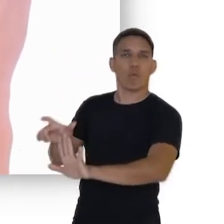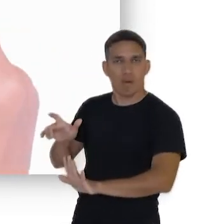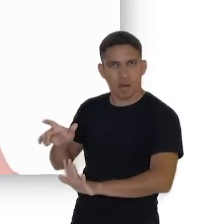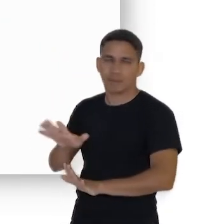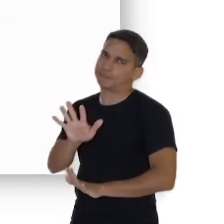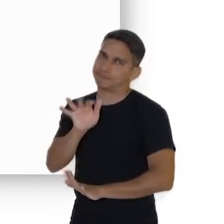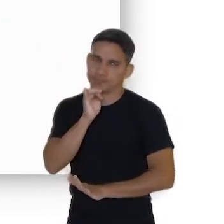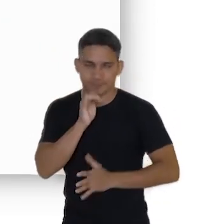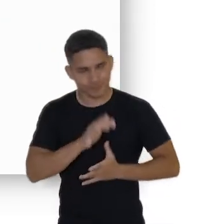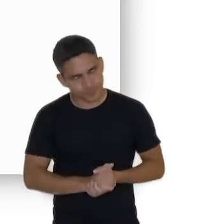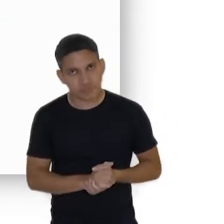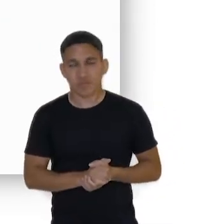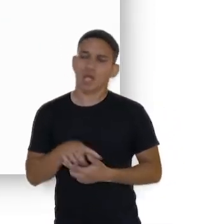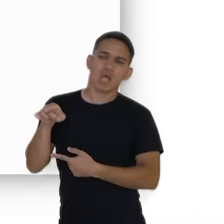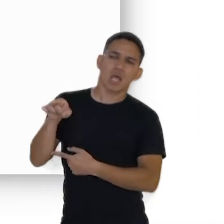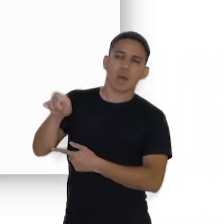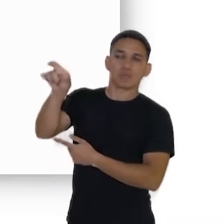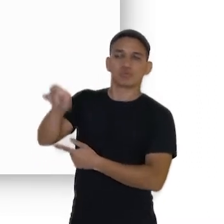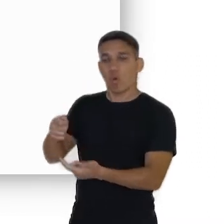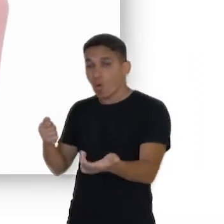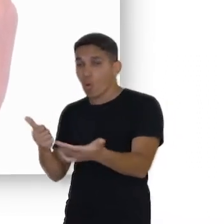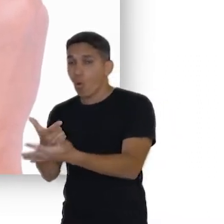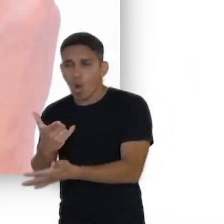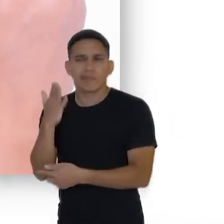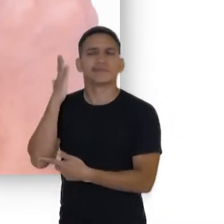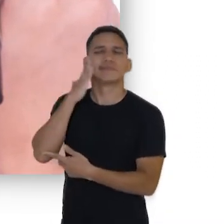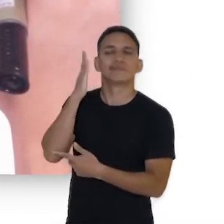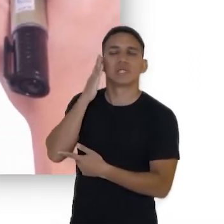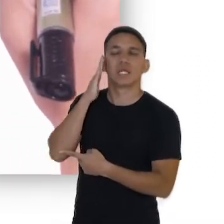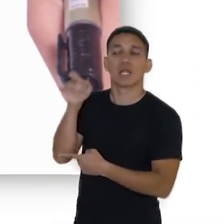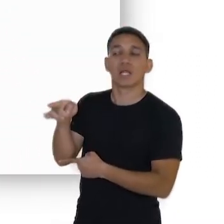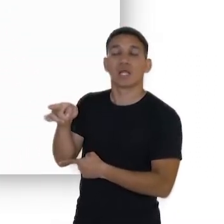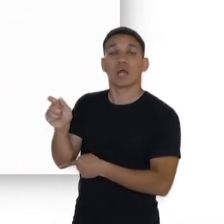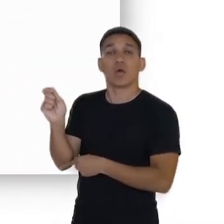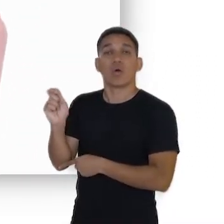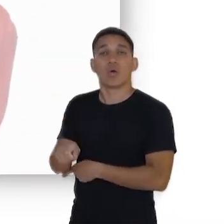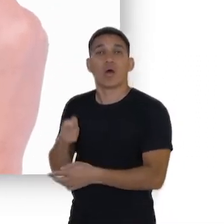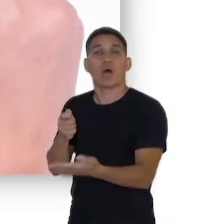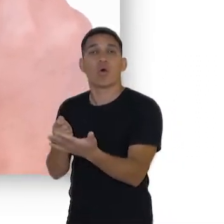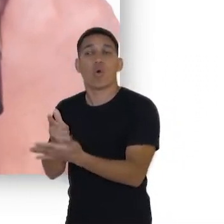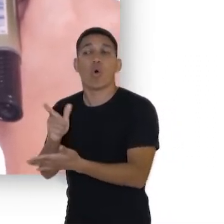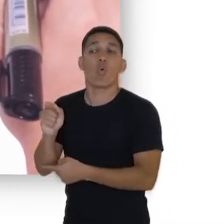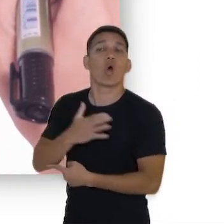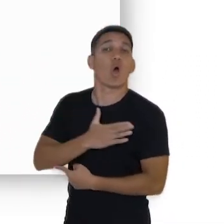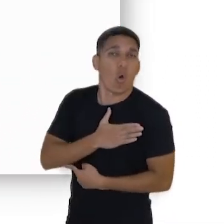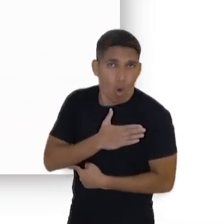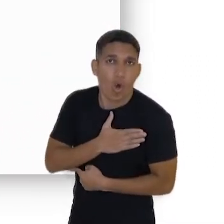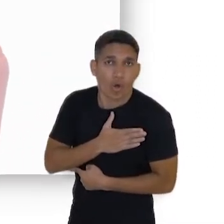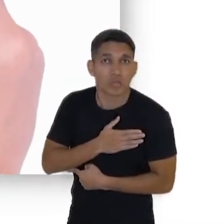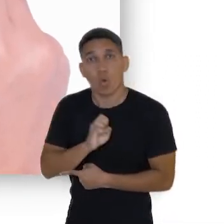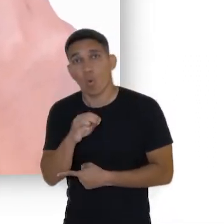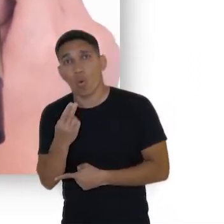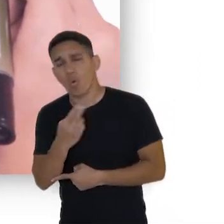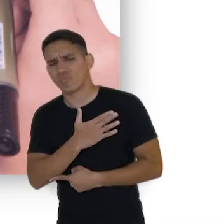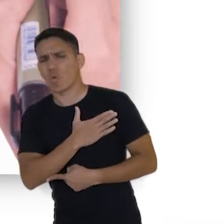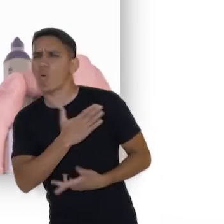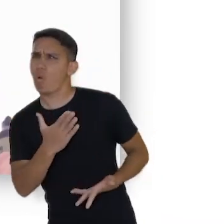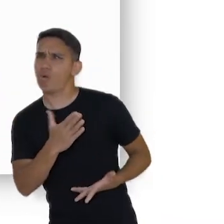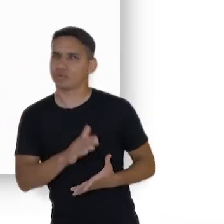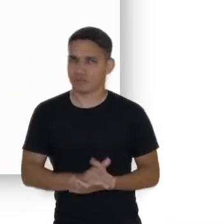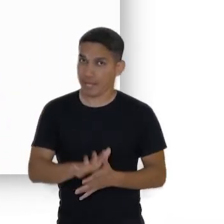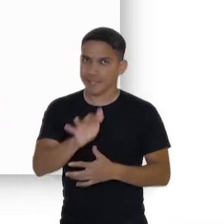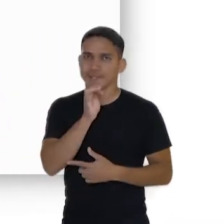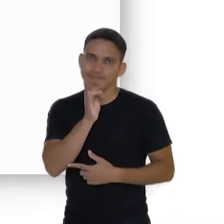indivíduo, ou seja, a partir do que ele adquire, podemos dizer do que um consumidor gosta e do que ele não